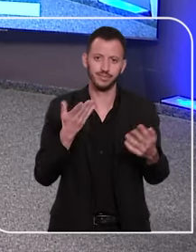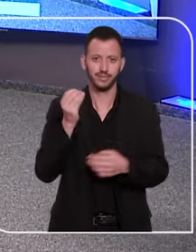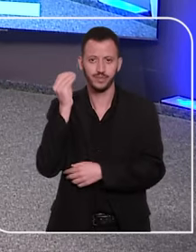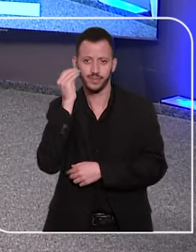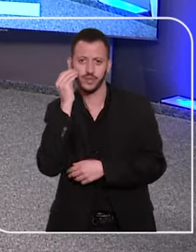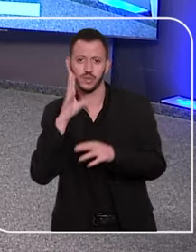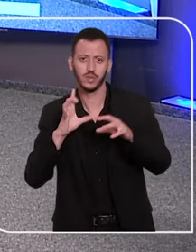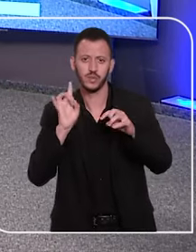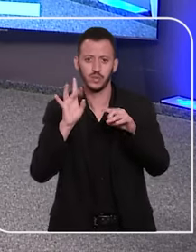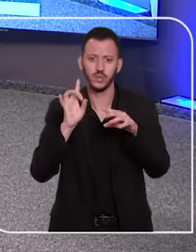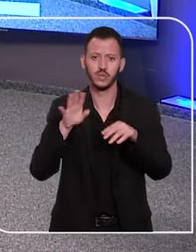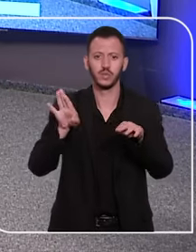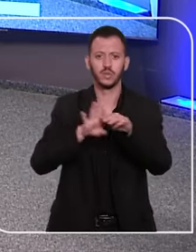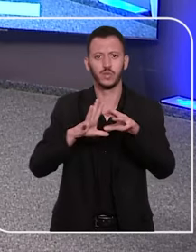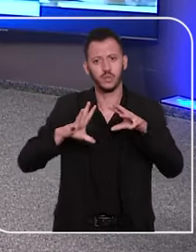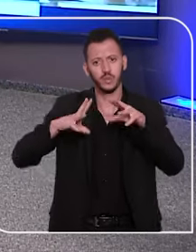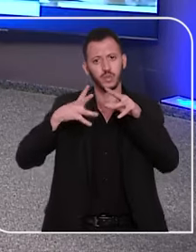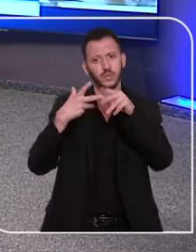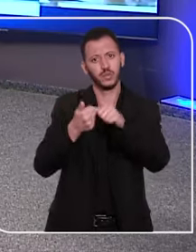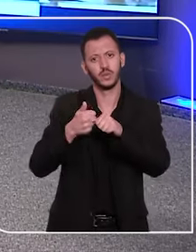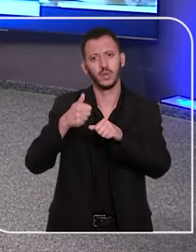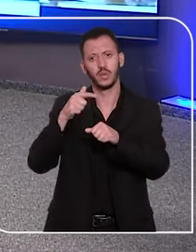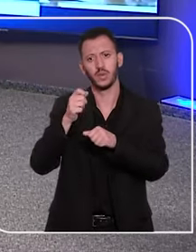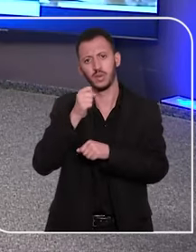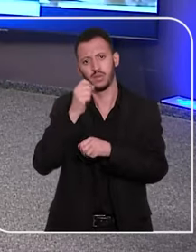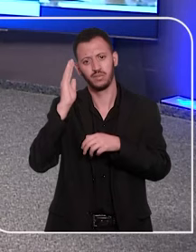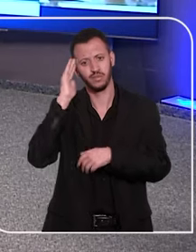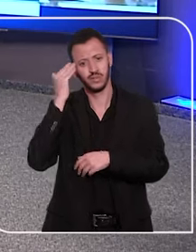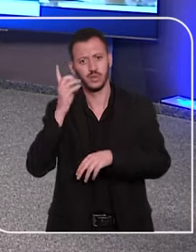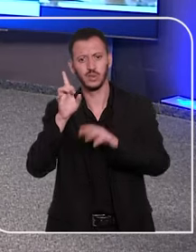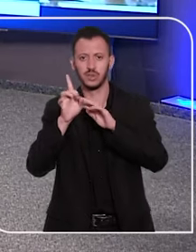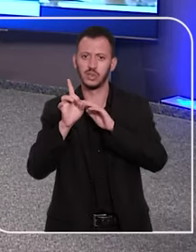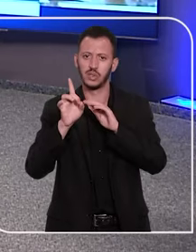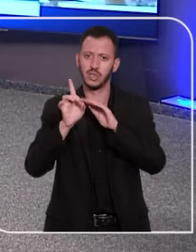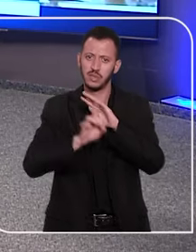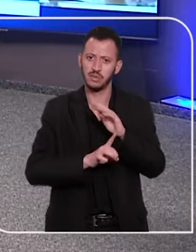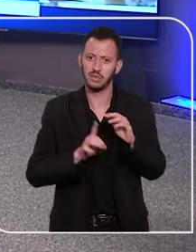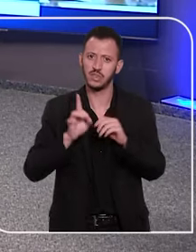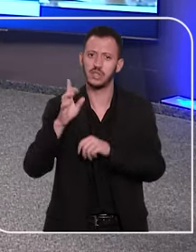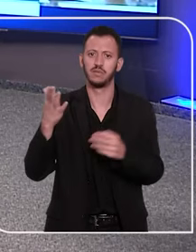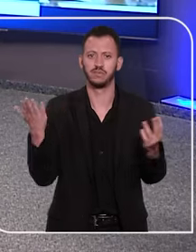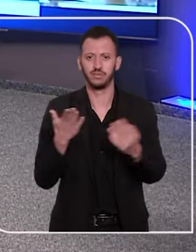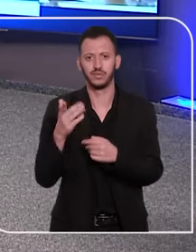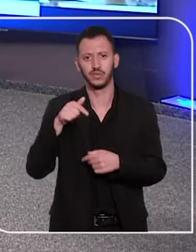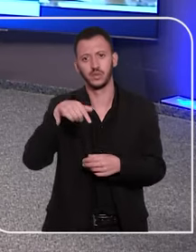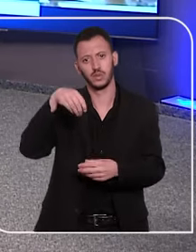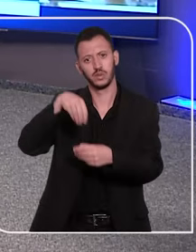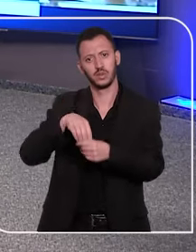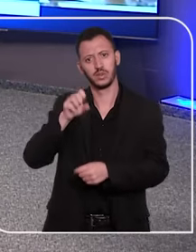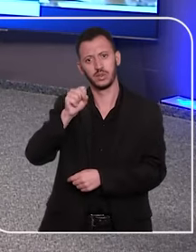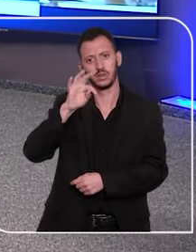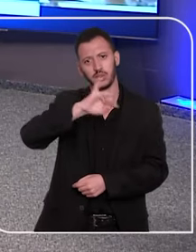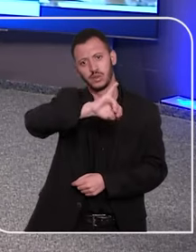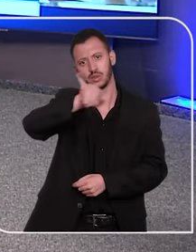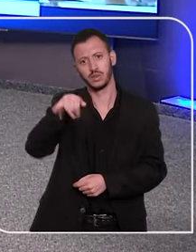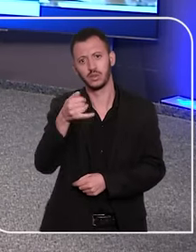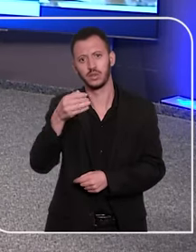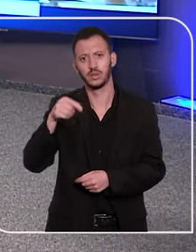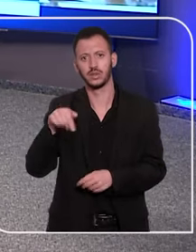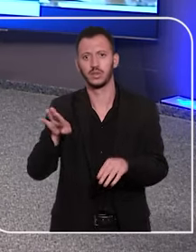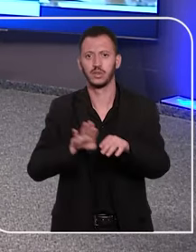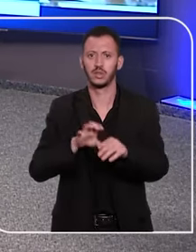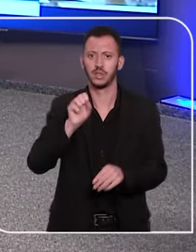todo mundo para conferir não só este mas todas as edições do entender direito que estão disponíveis nos canais do STJ no